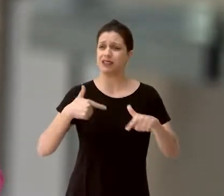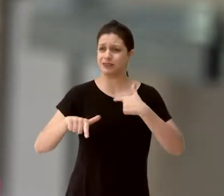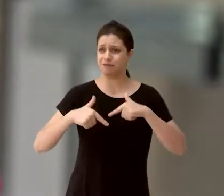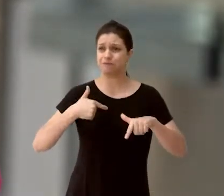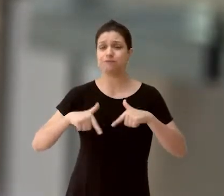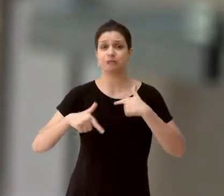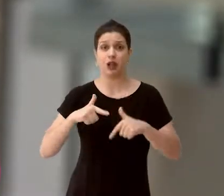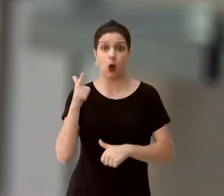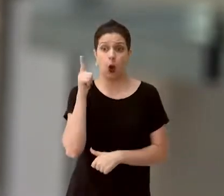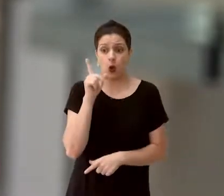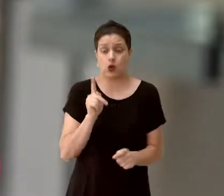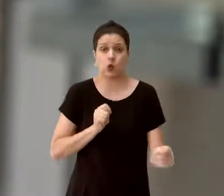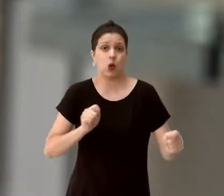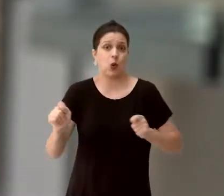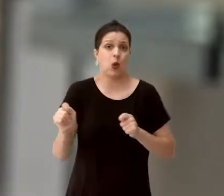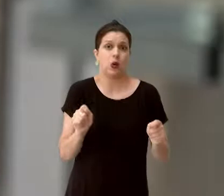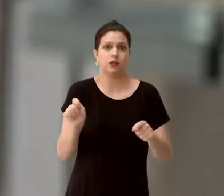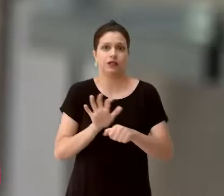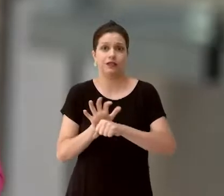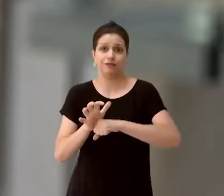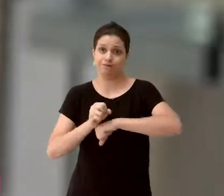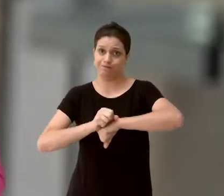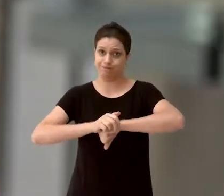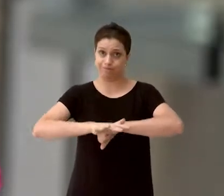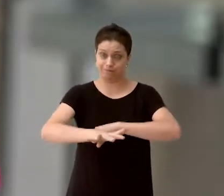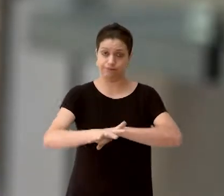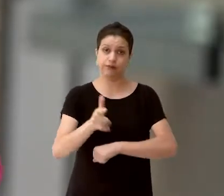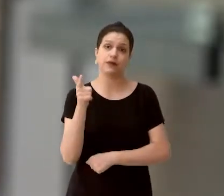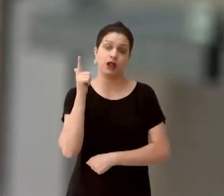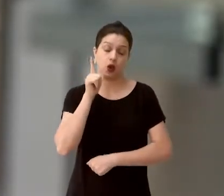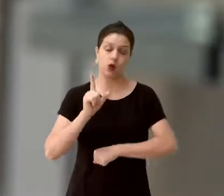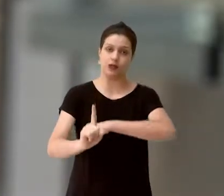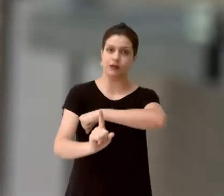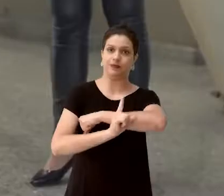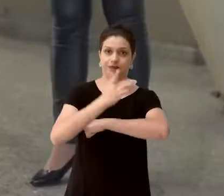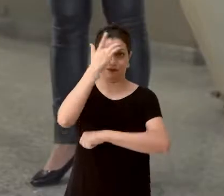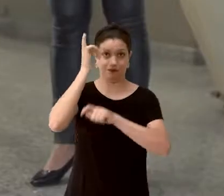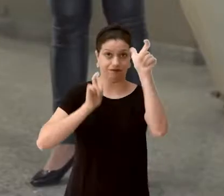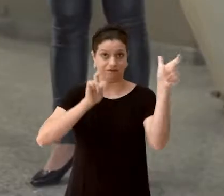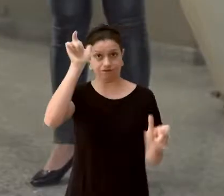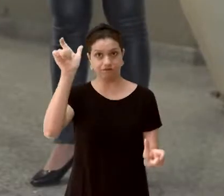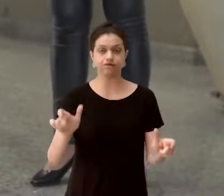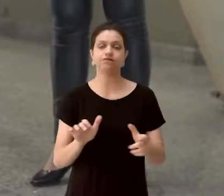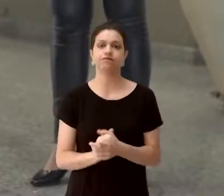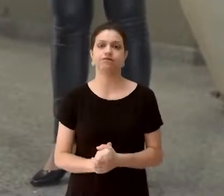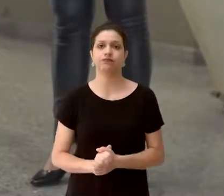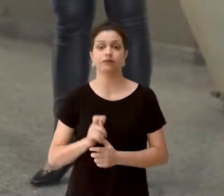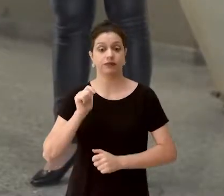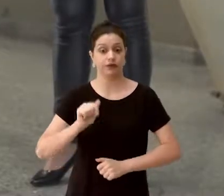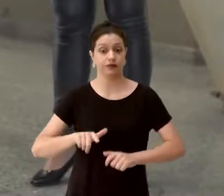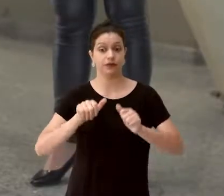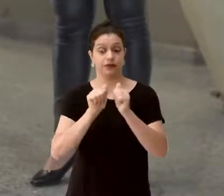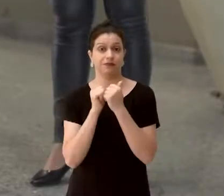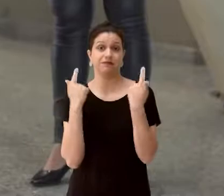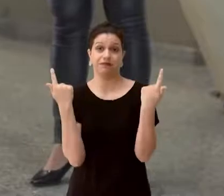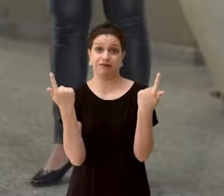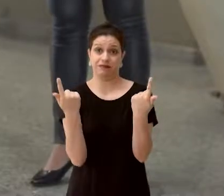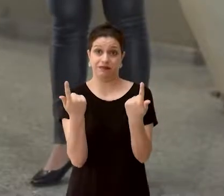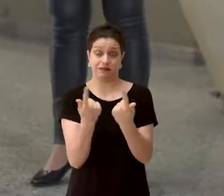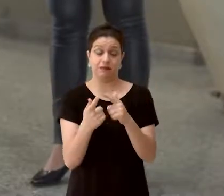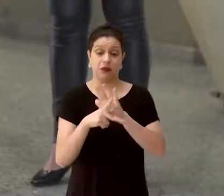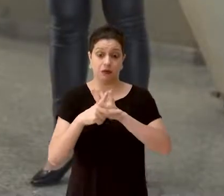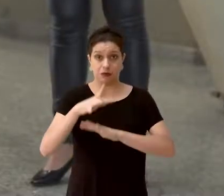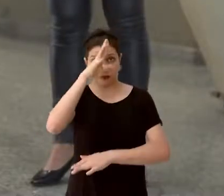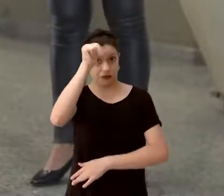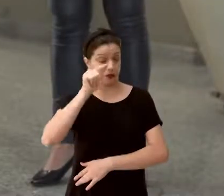enérgicas para controlar a pandemia e seguir atendendo a população. A Assembleia Legislativa de Mato Grosso do Sul